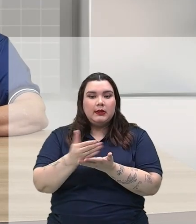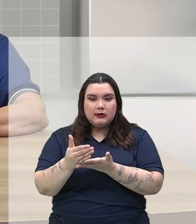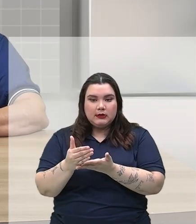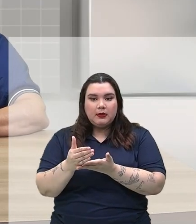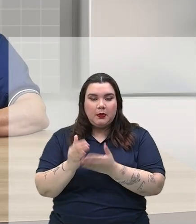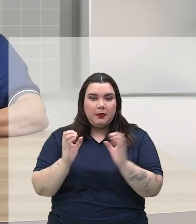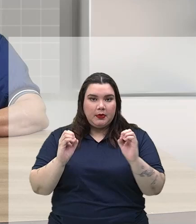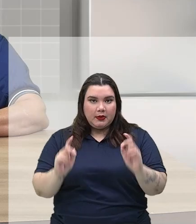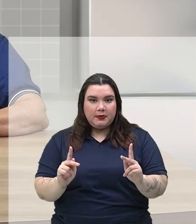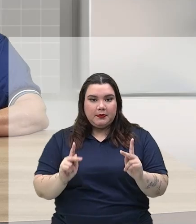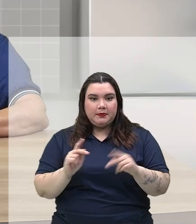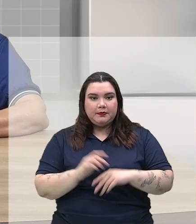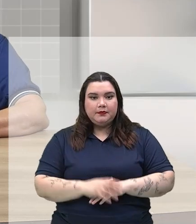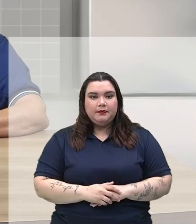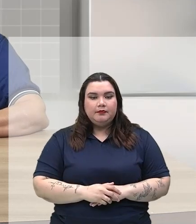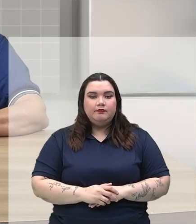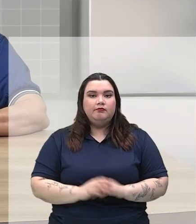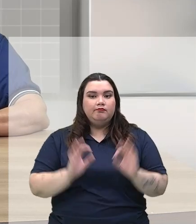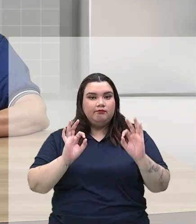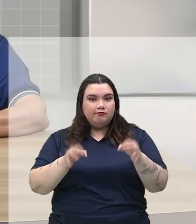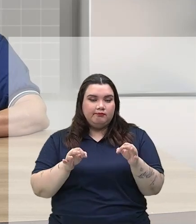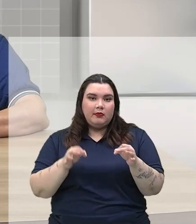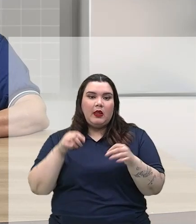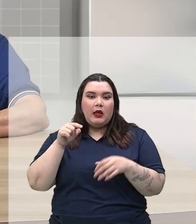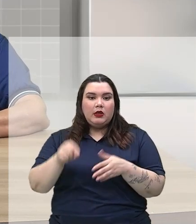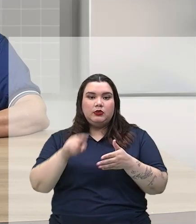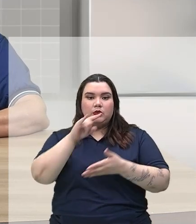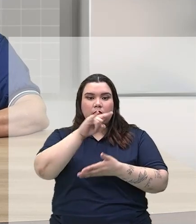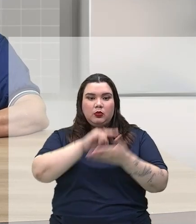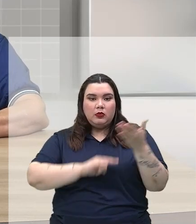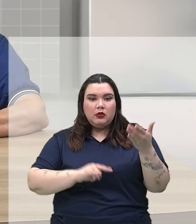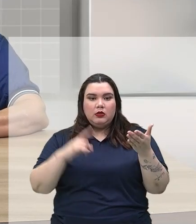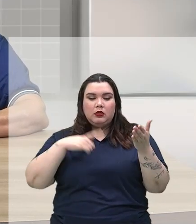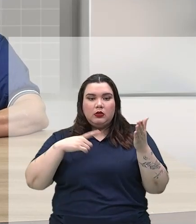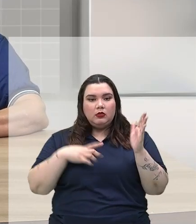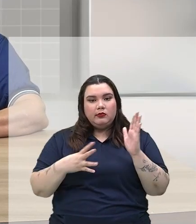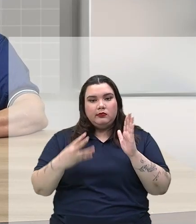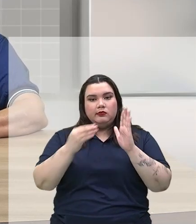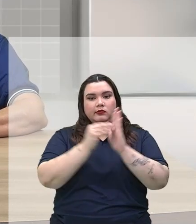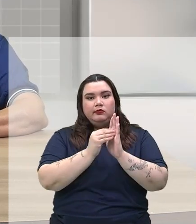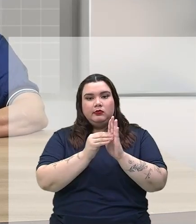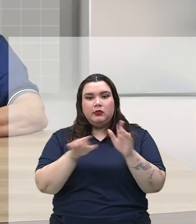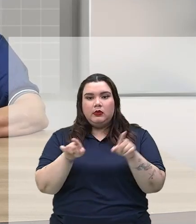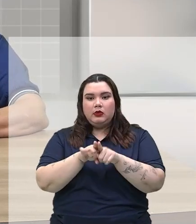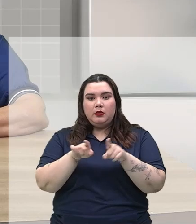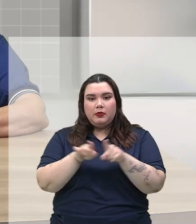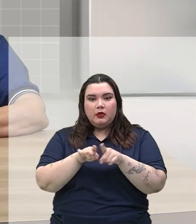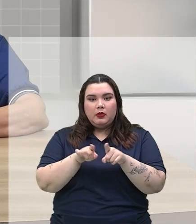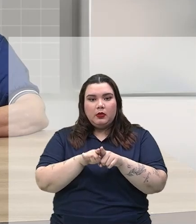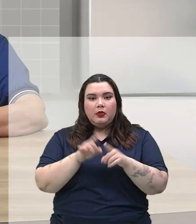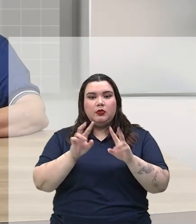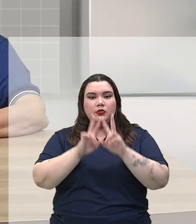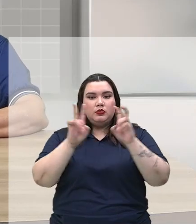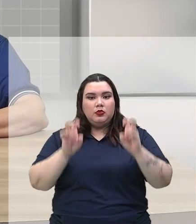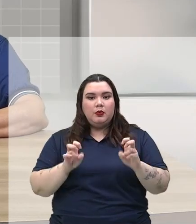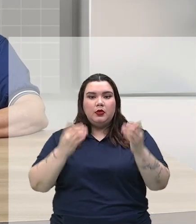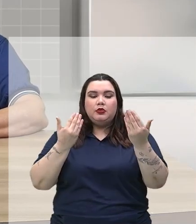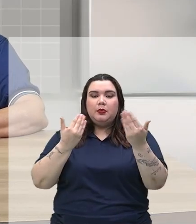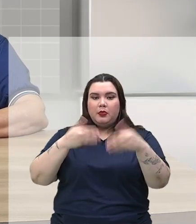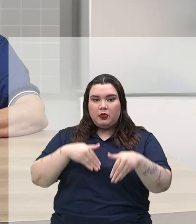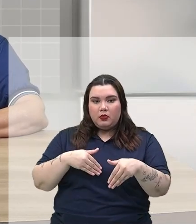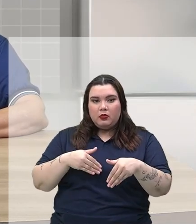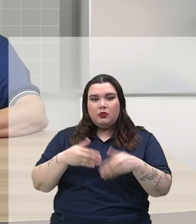Ok? Isso mesmo. E esse documento orientador, gente, ele vem lá, inclusive, sobre as nossas avaliações, né?